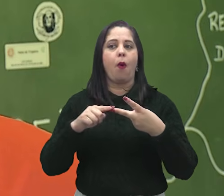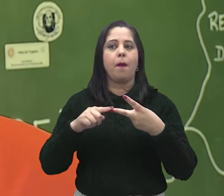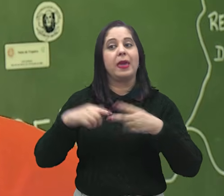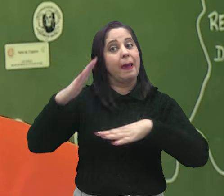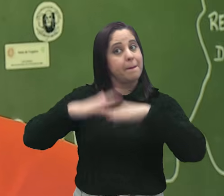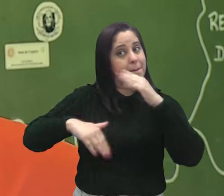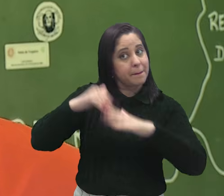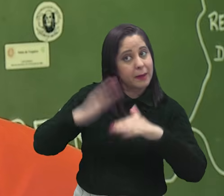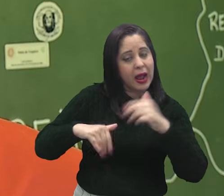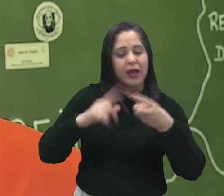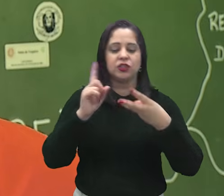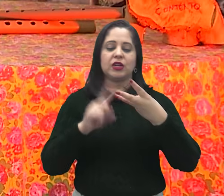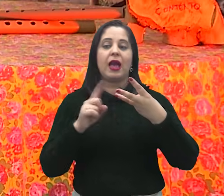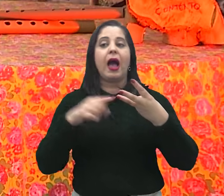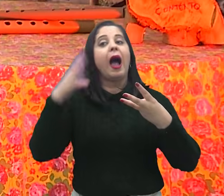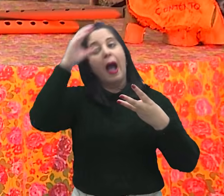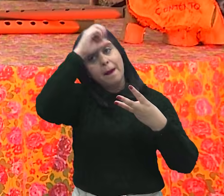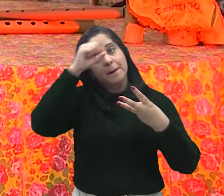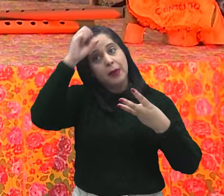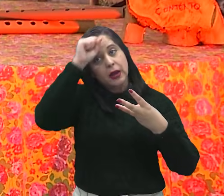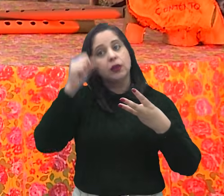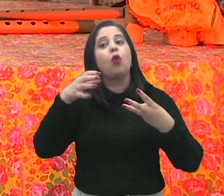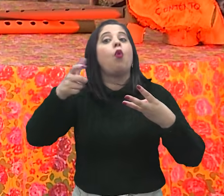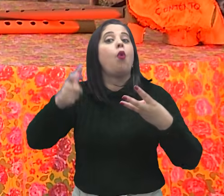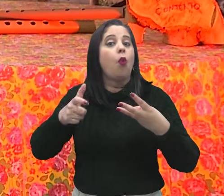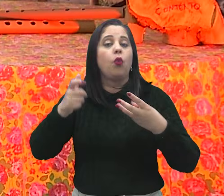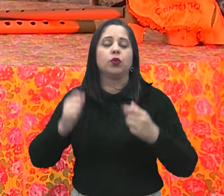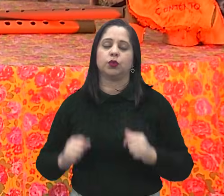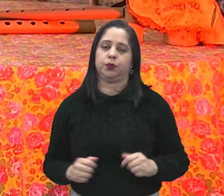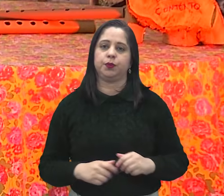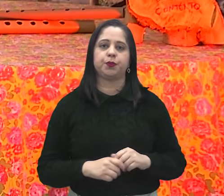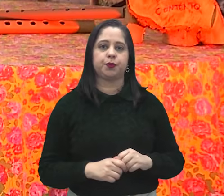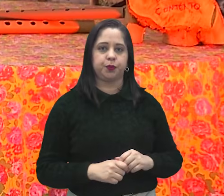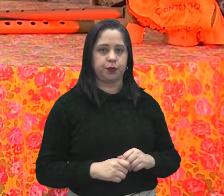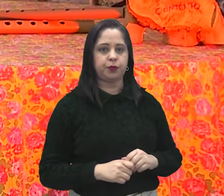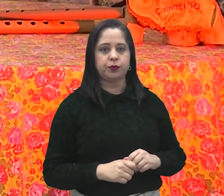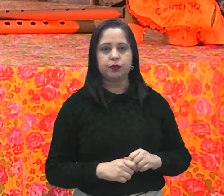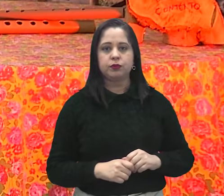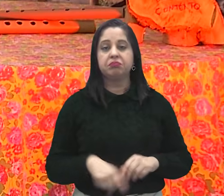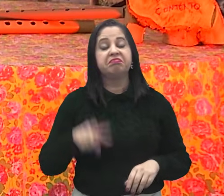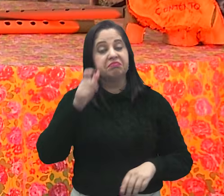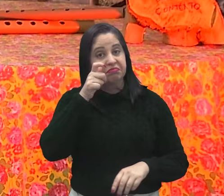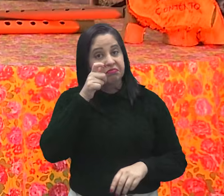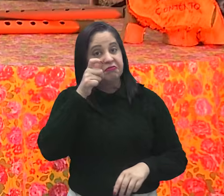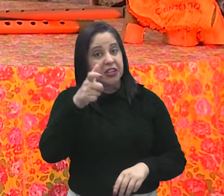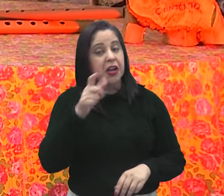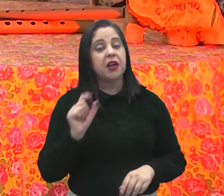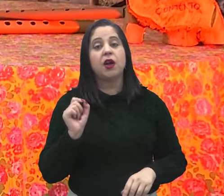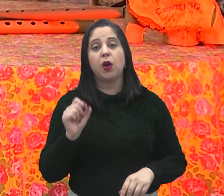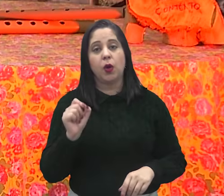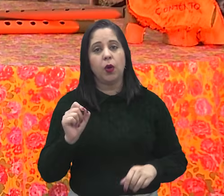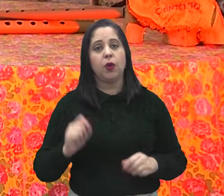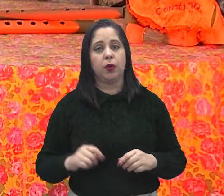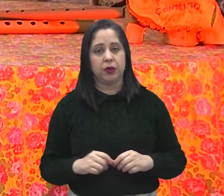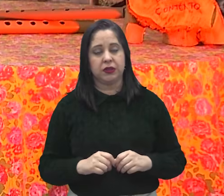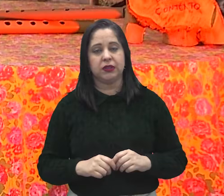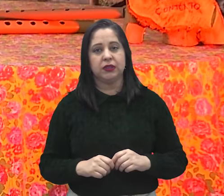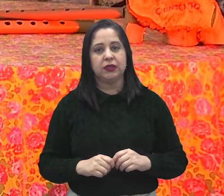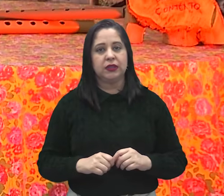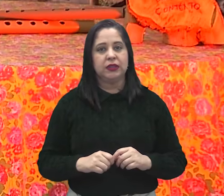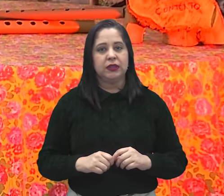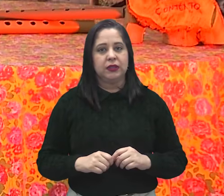da vida dela com aqueles saberes. Tem um aspecto muito interessante que é esse